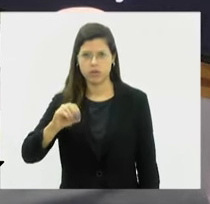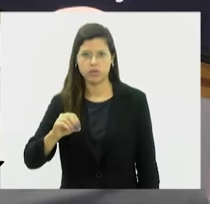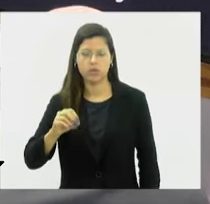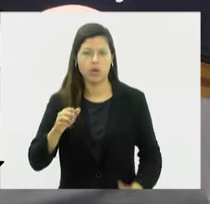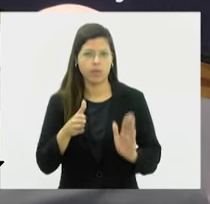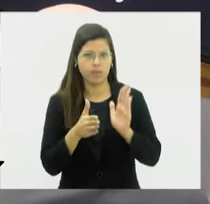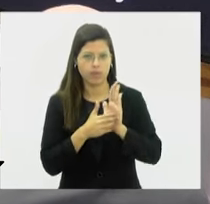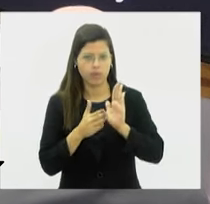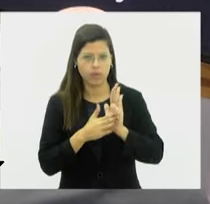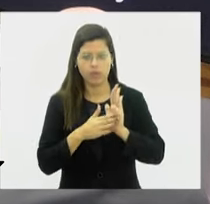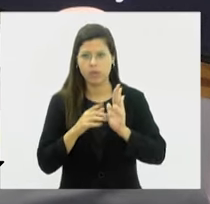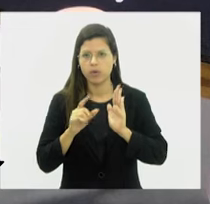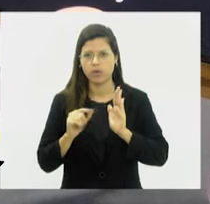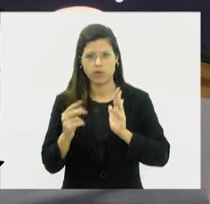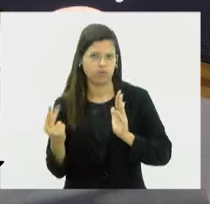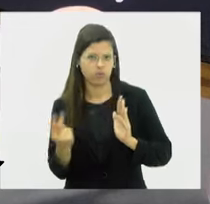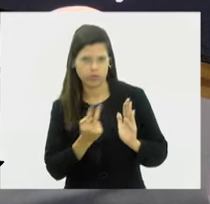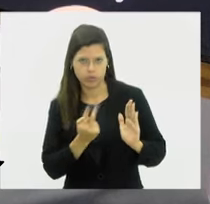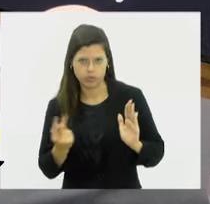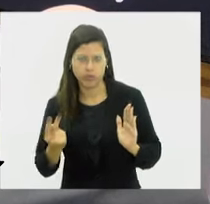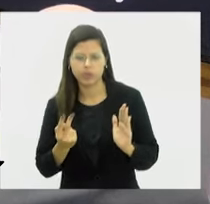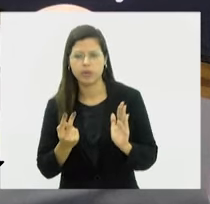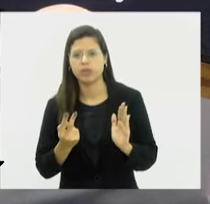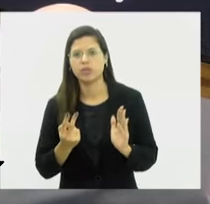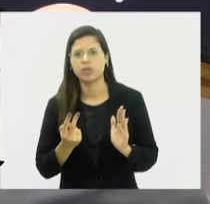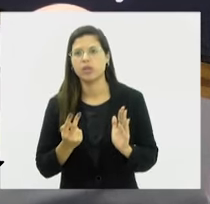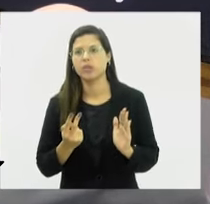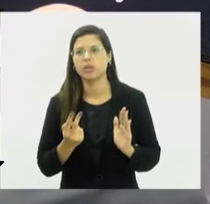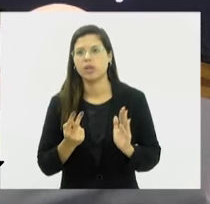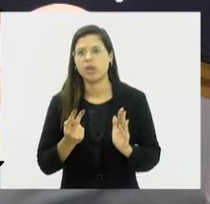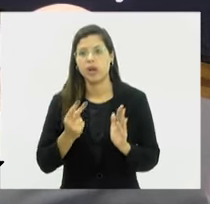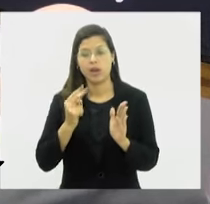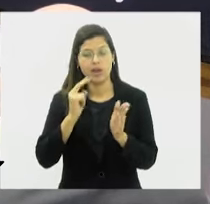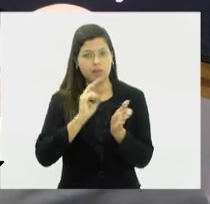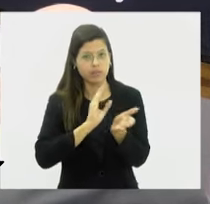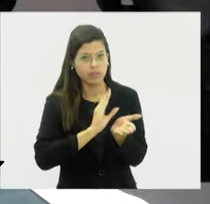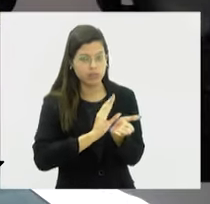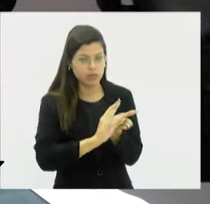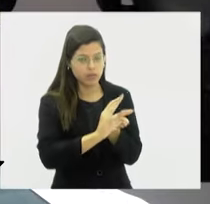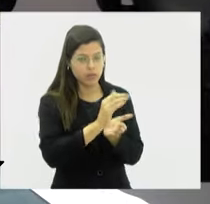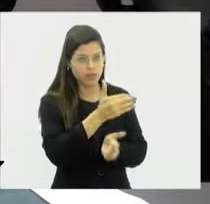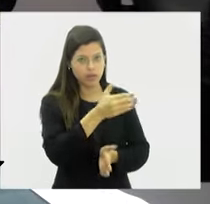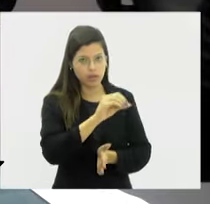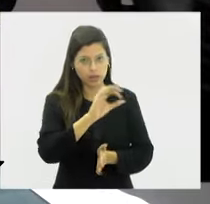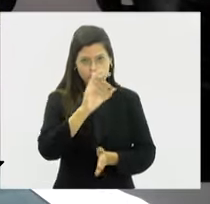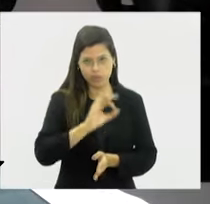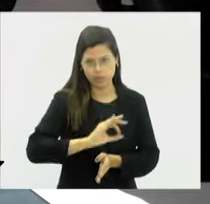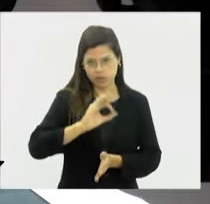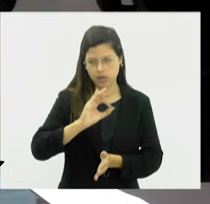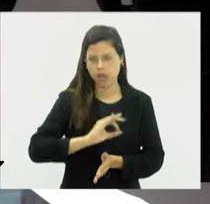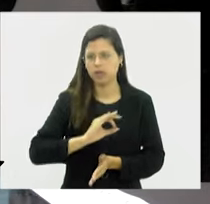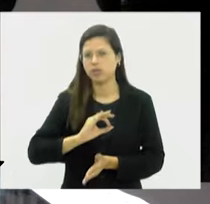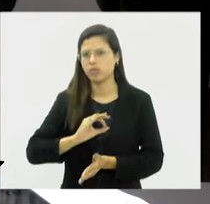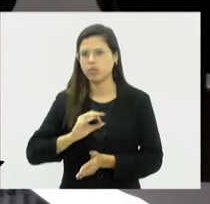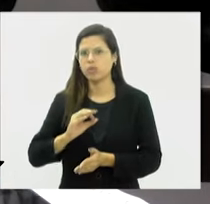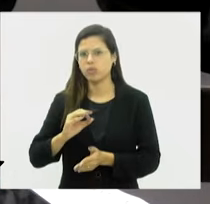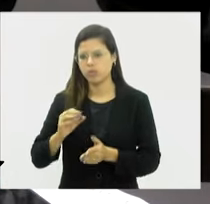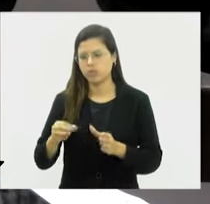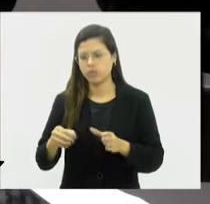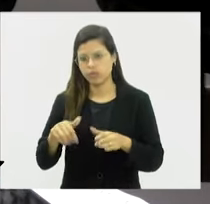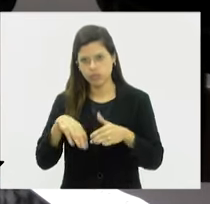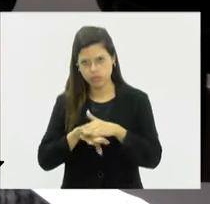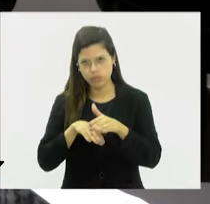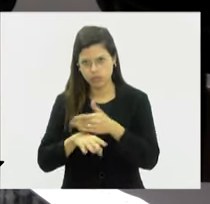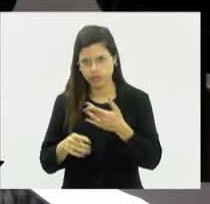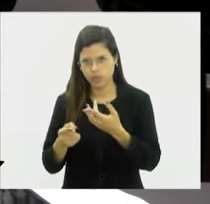Gilberto Palmares e minha era sempre investir 10% do Fundo Estadual de Combate à Pobreza, transferindo